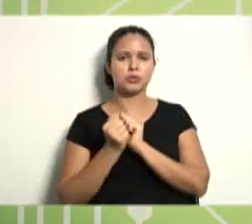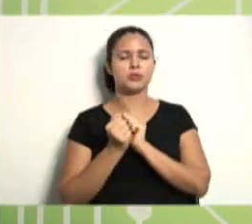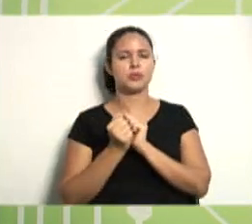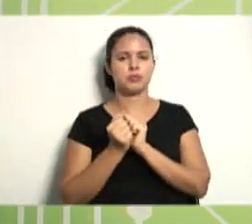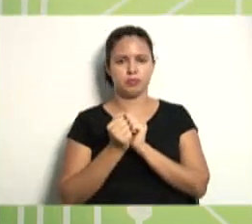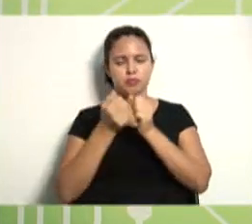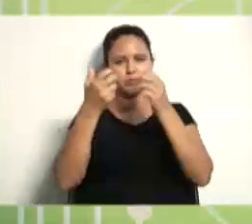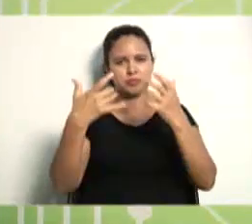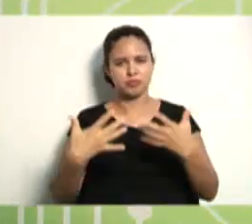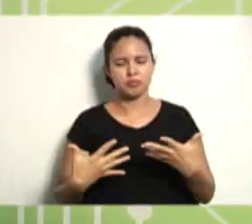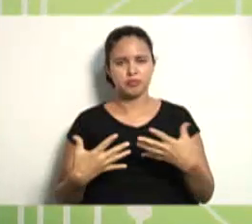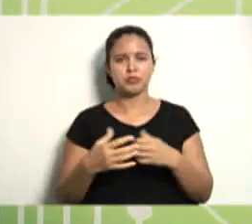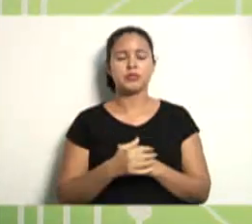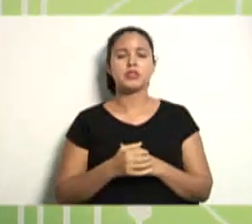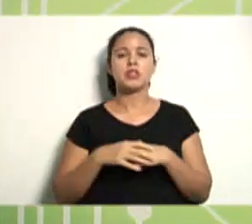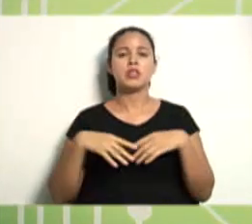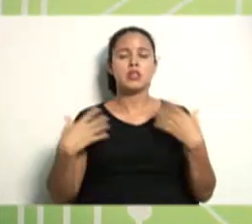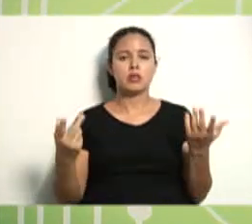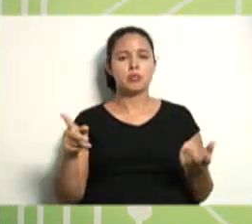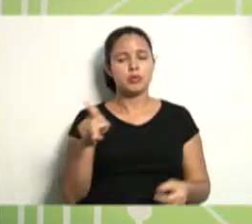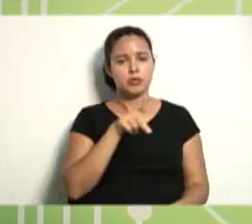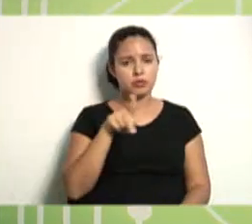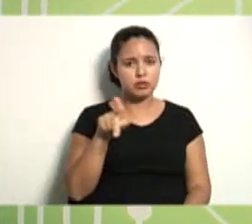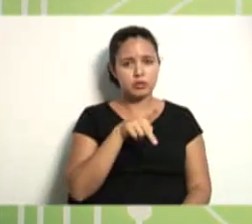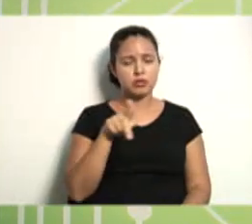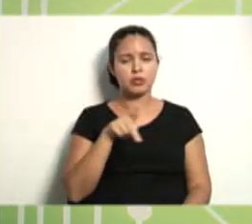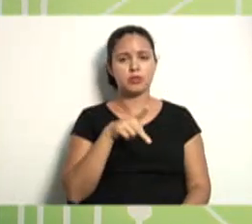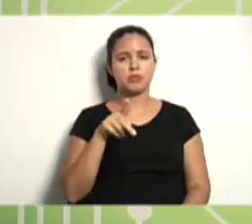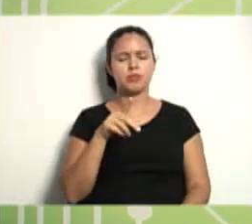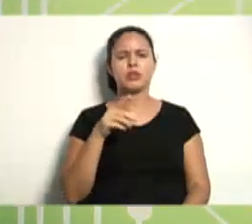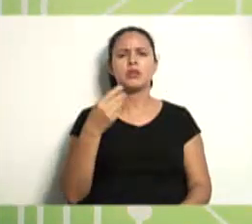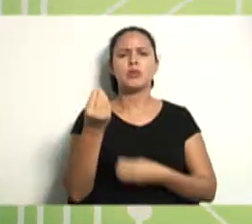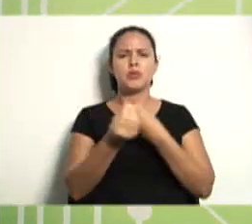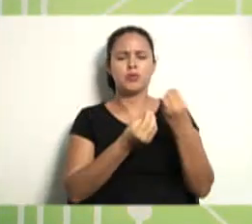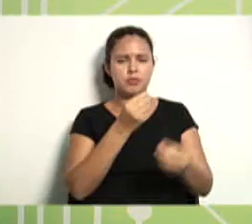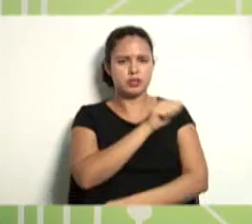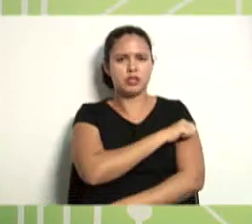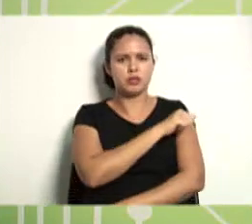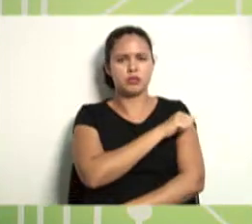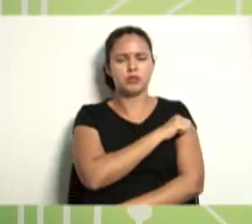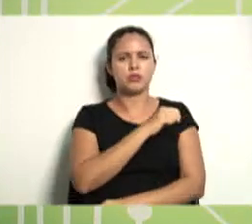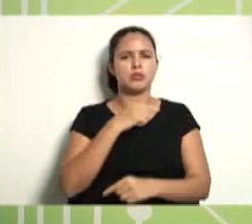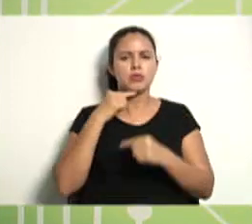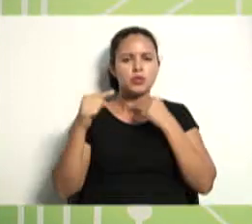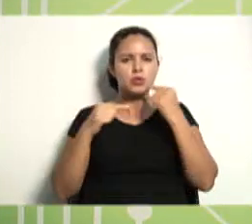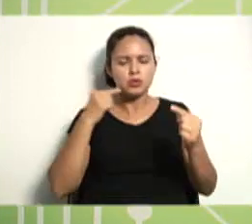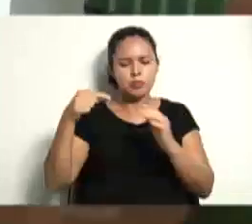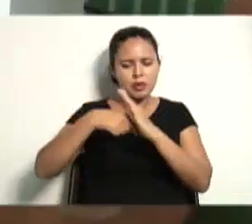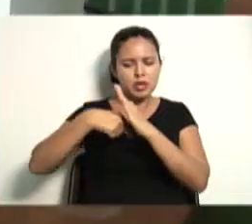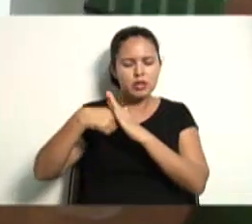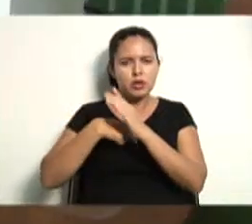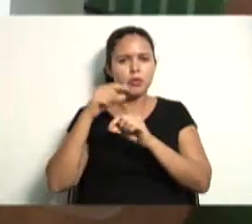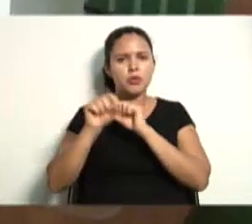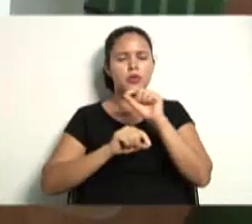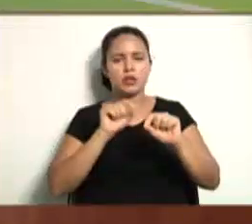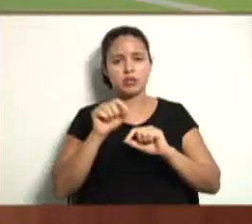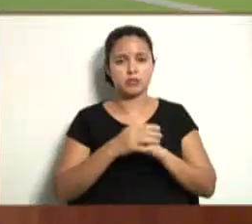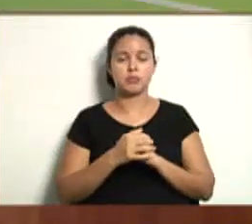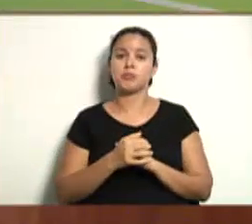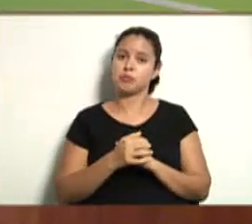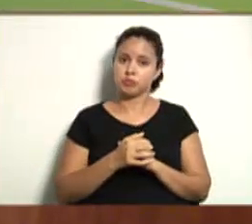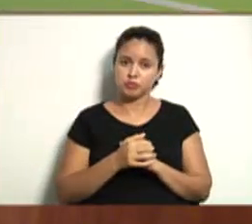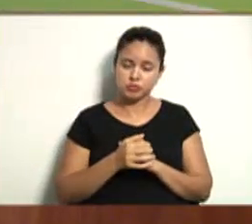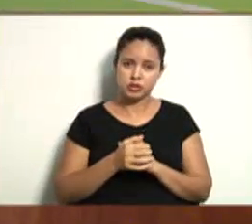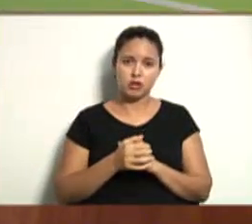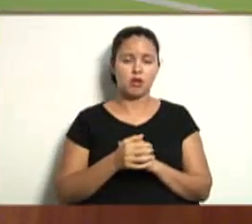climático. Professor Eliane, como é que estão aí as dúvidas, os questionamentos? Olha,